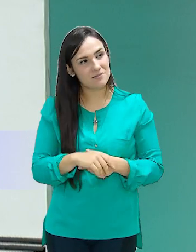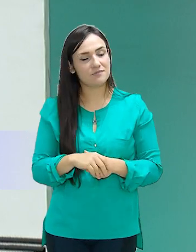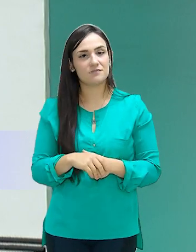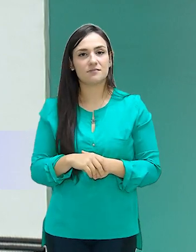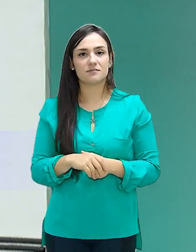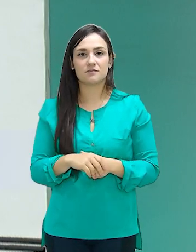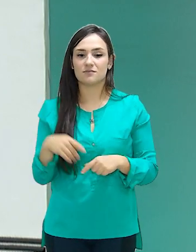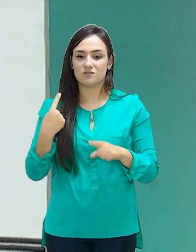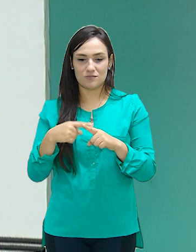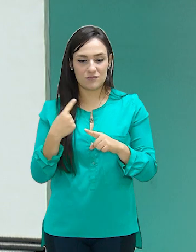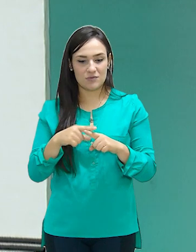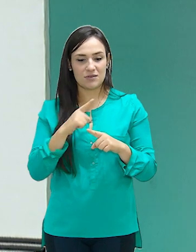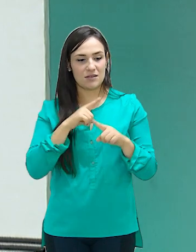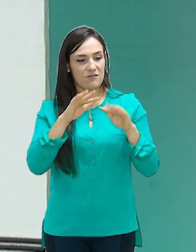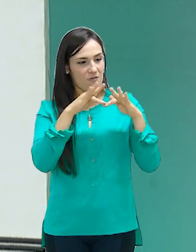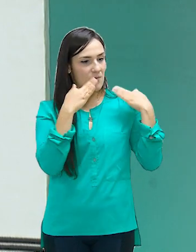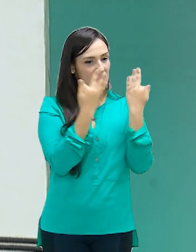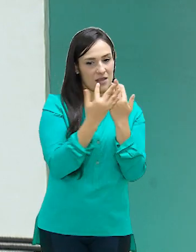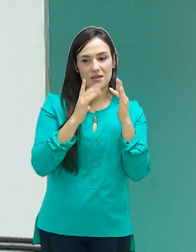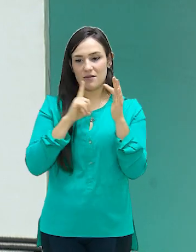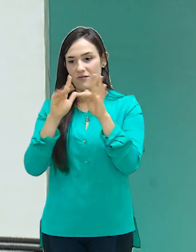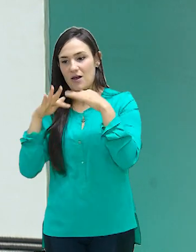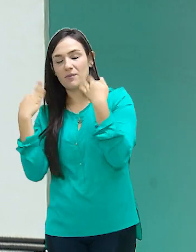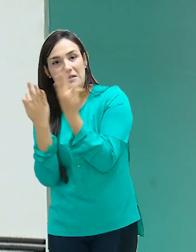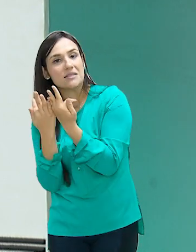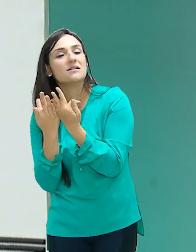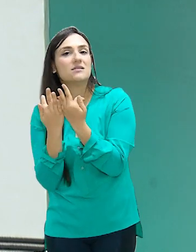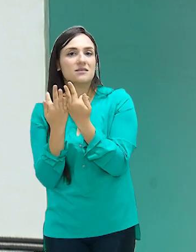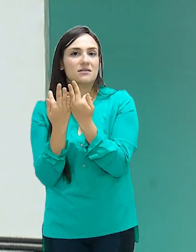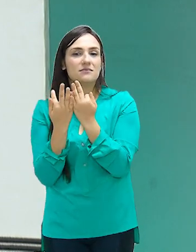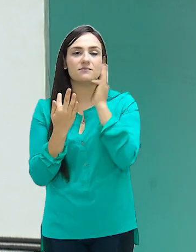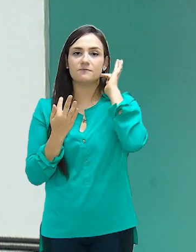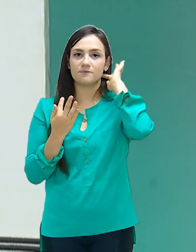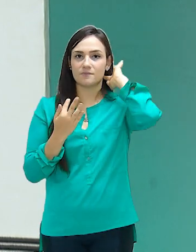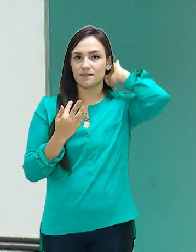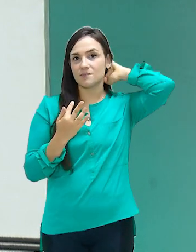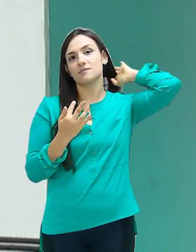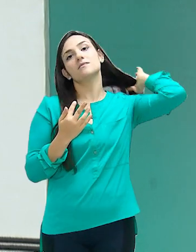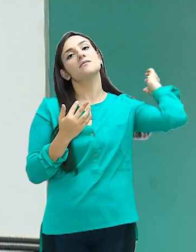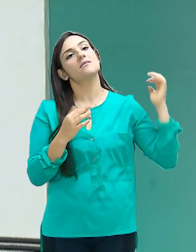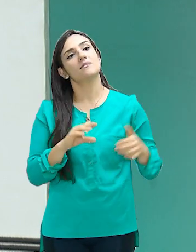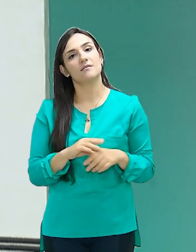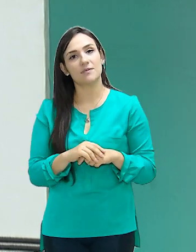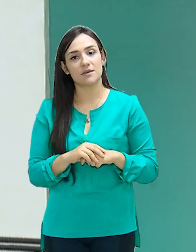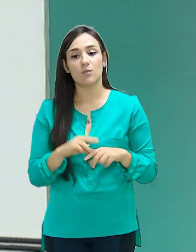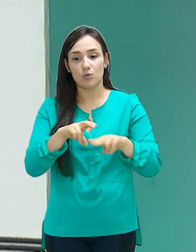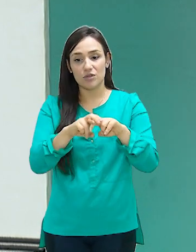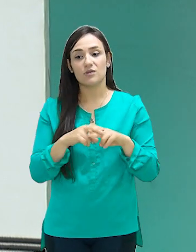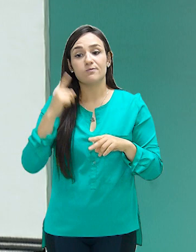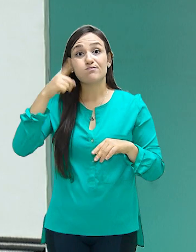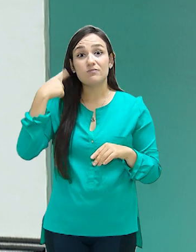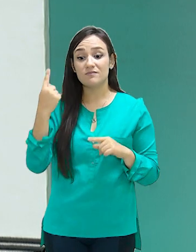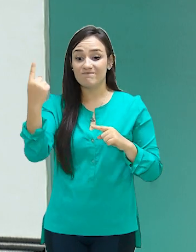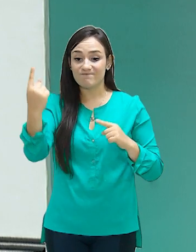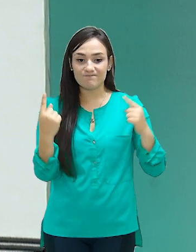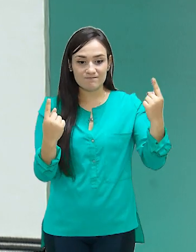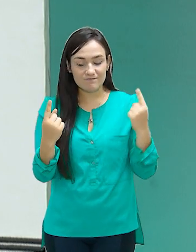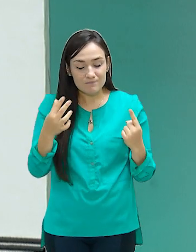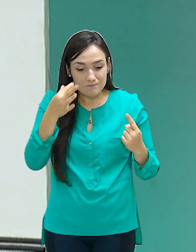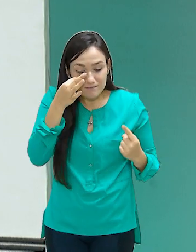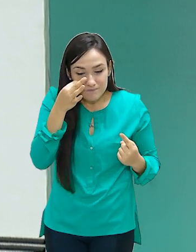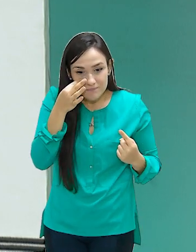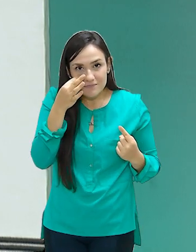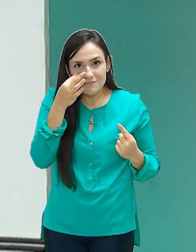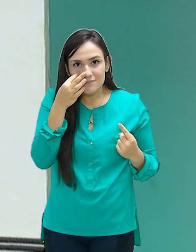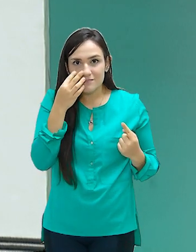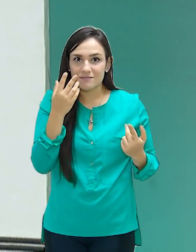uma junção de família, né? Vai pensar na família, né? Vocês realmente passam a ser os advogados aí nessa sua área, é como se